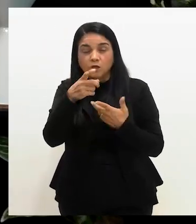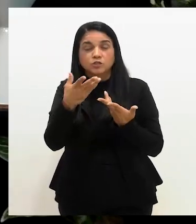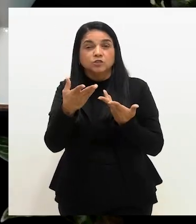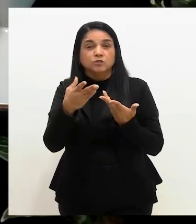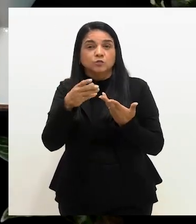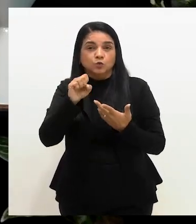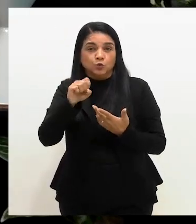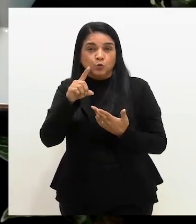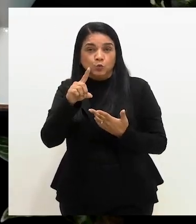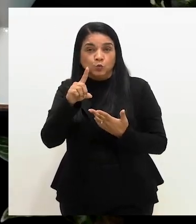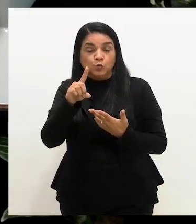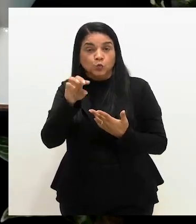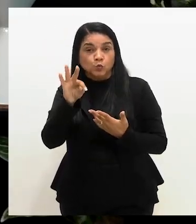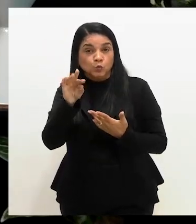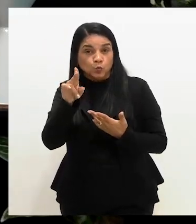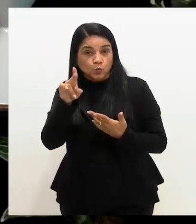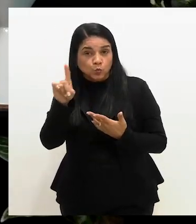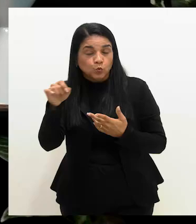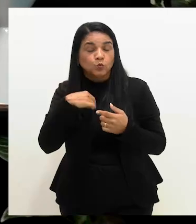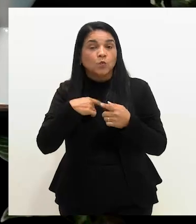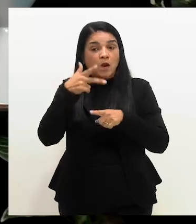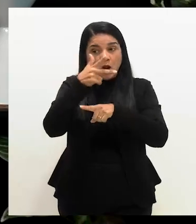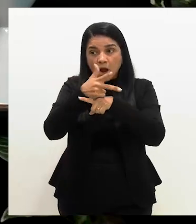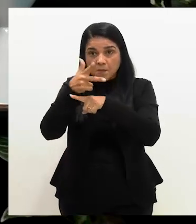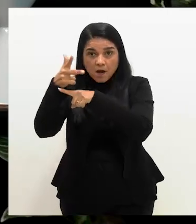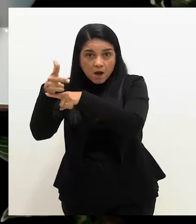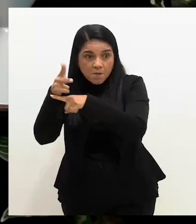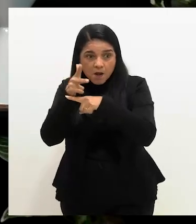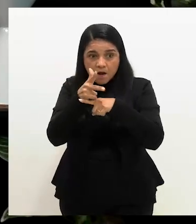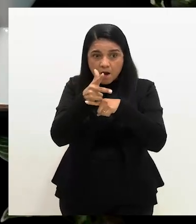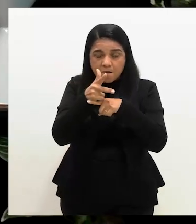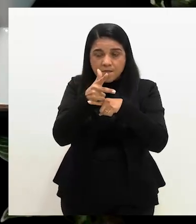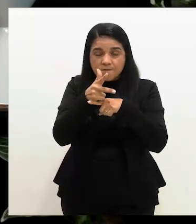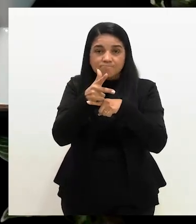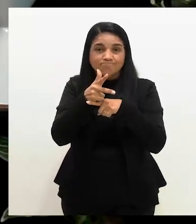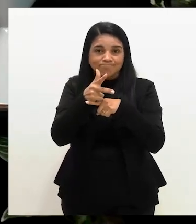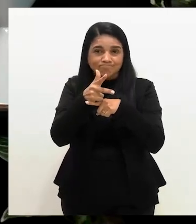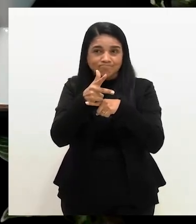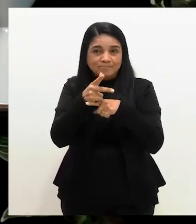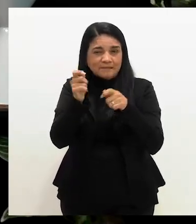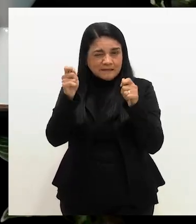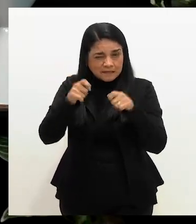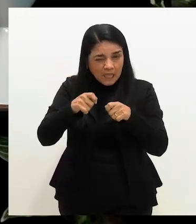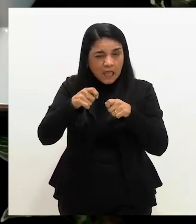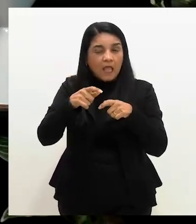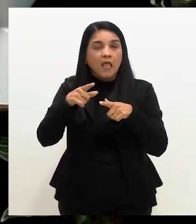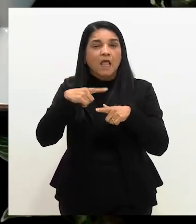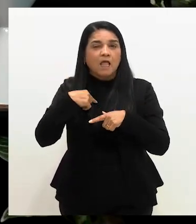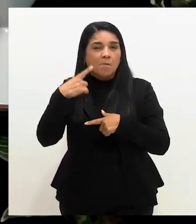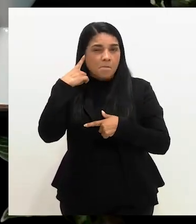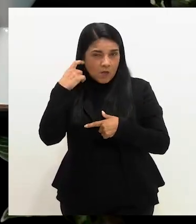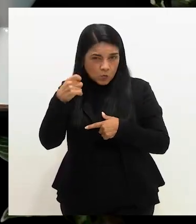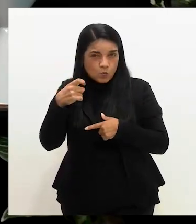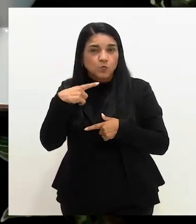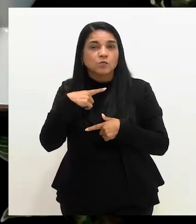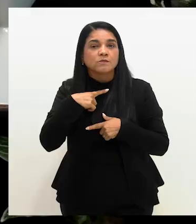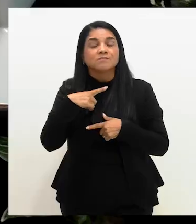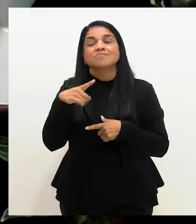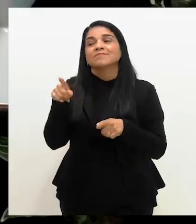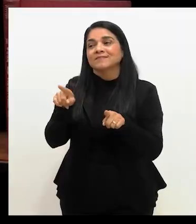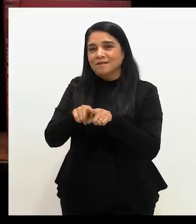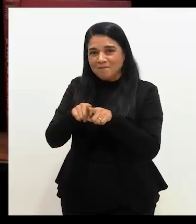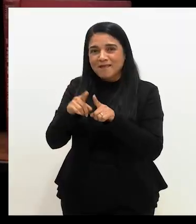de um estúdio, das câmeras todas, que há várias ao nosso redor. É isso? Quer dizer, esse barulho também... Esse